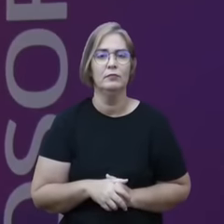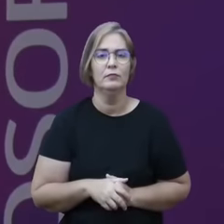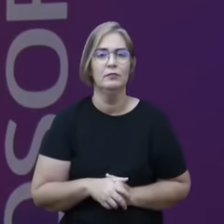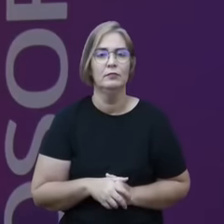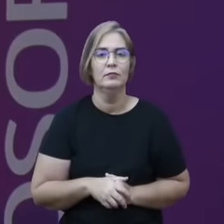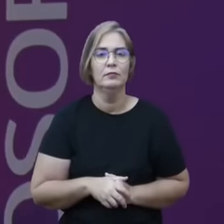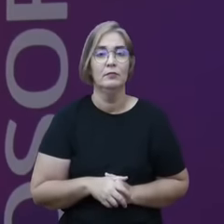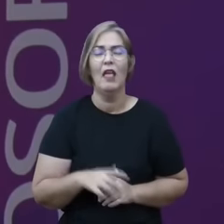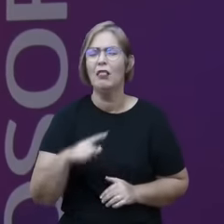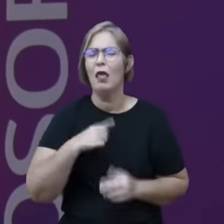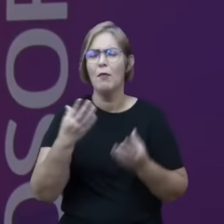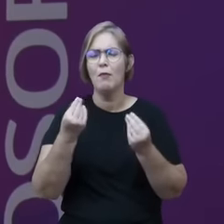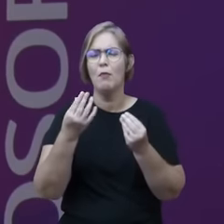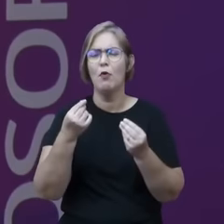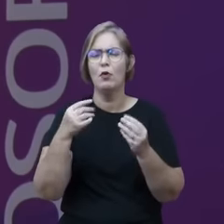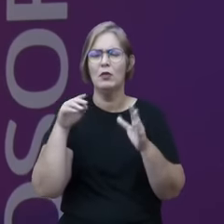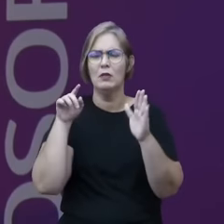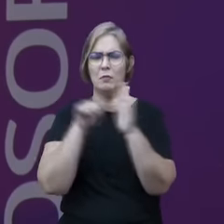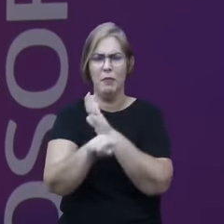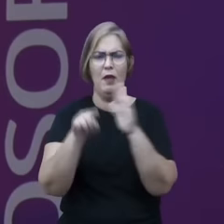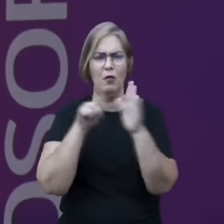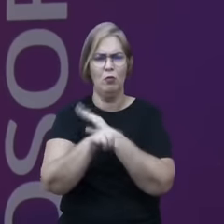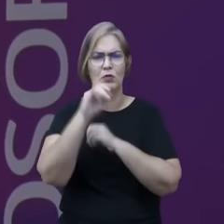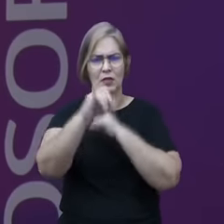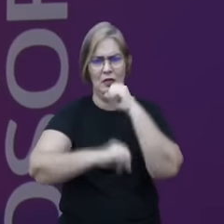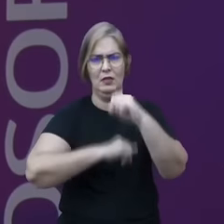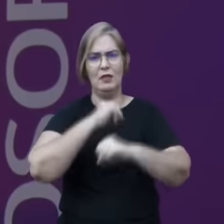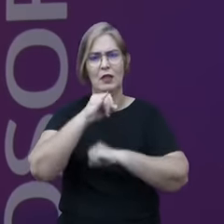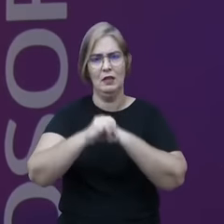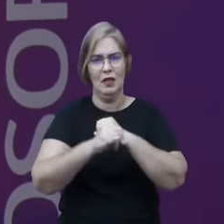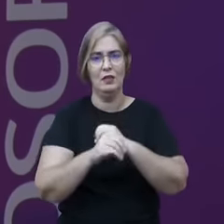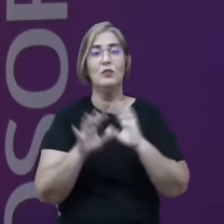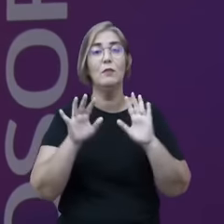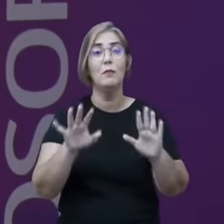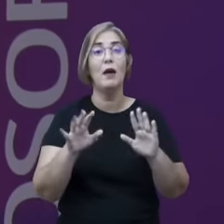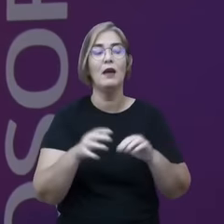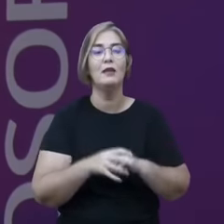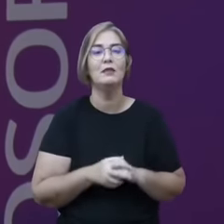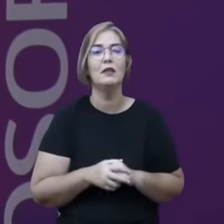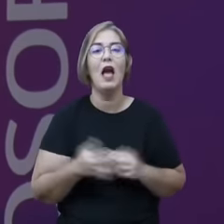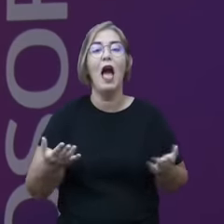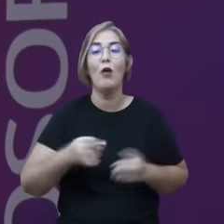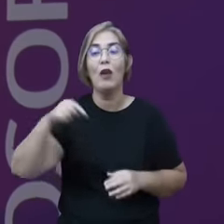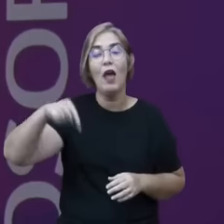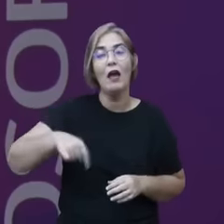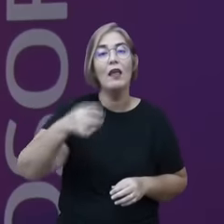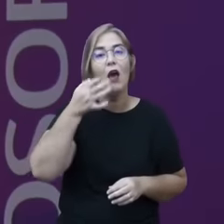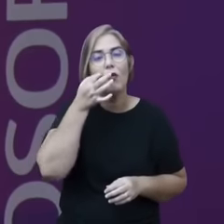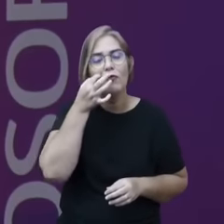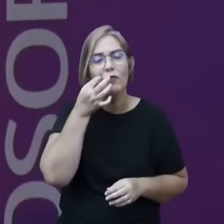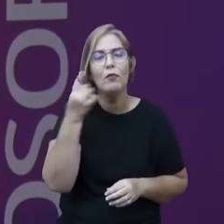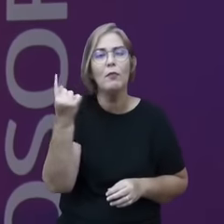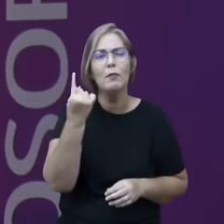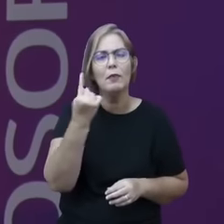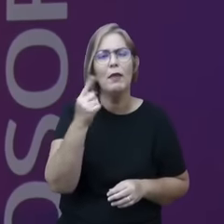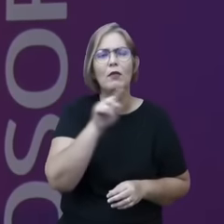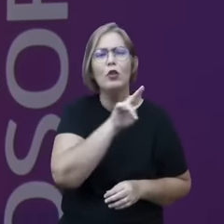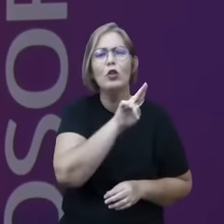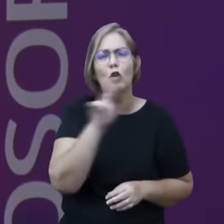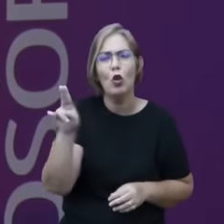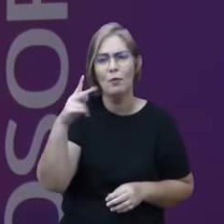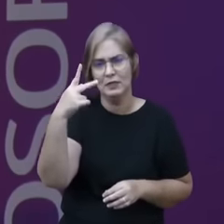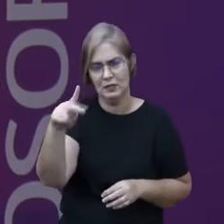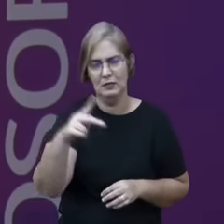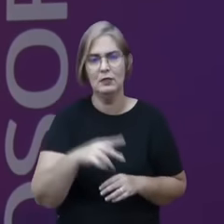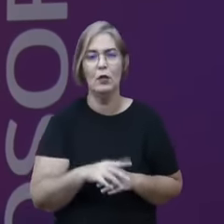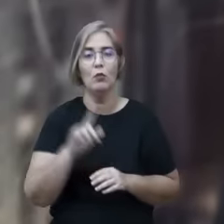A gente tem várias perguntas que estão chegando aqui. Eh, agora, mas agora a gente vai pra pergunta do público. Então, só vou pedir para você se eh apresentar